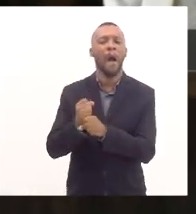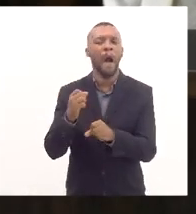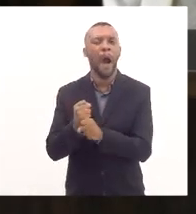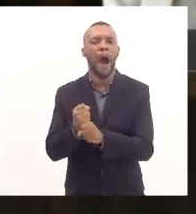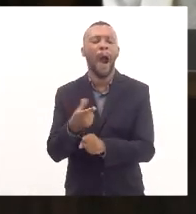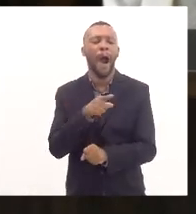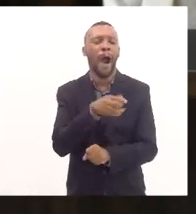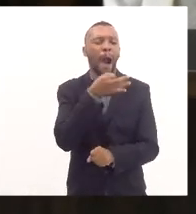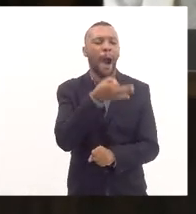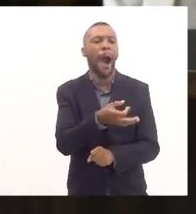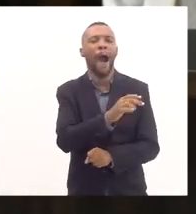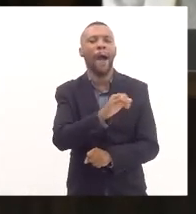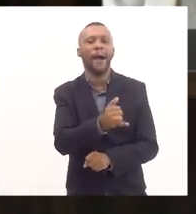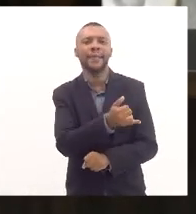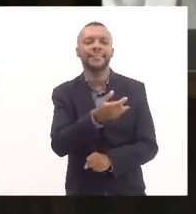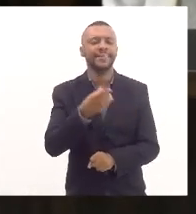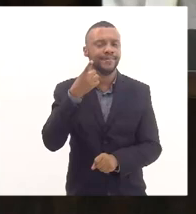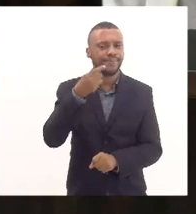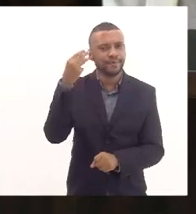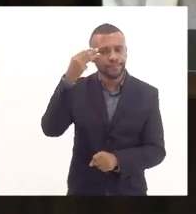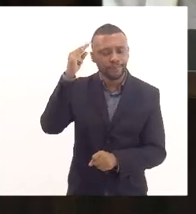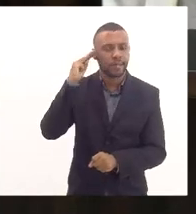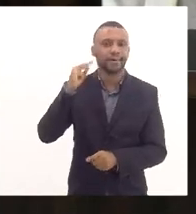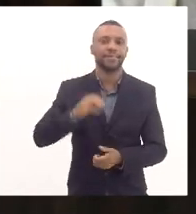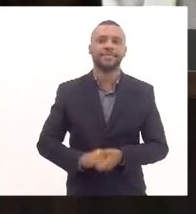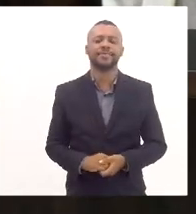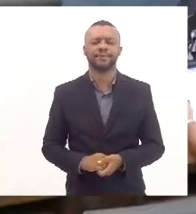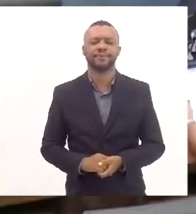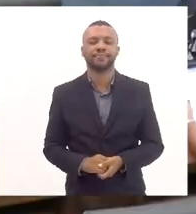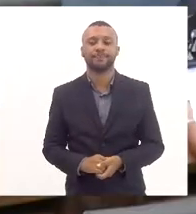pela comissão de concessão vice Deputado Márcio Pacheco a